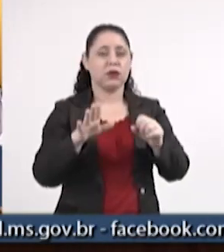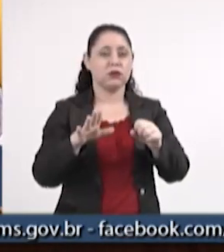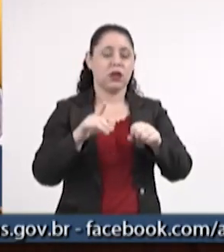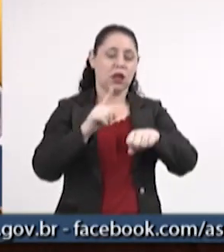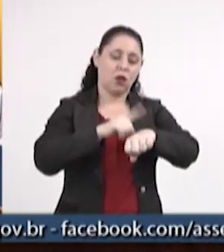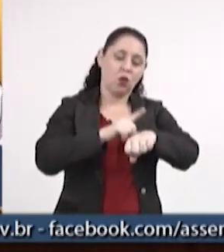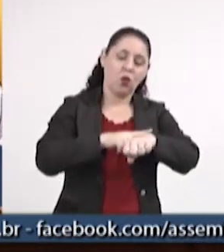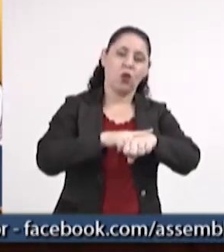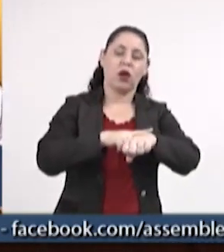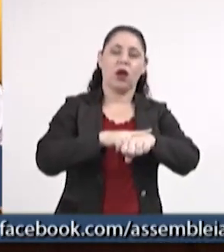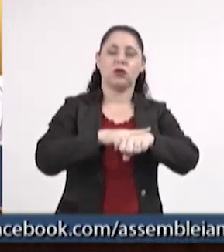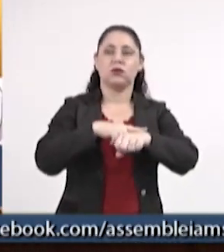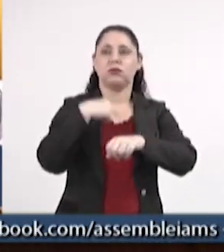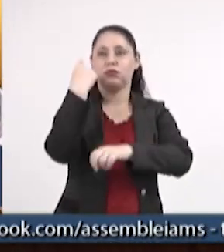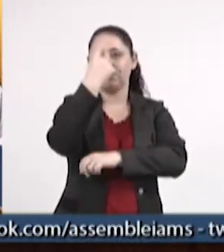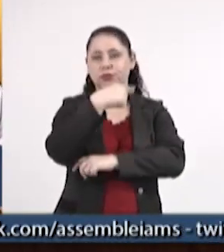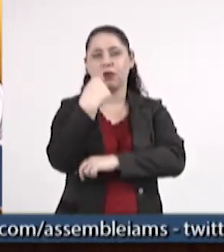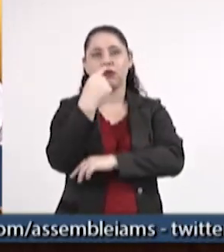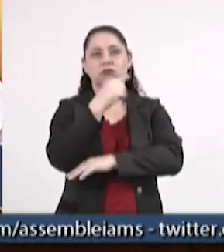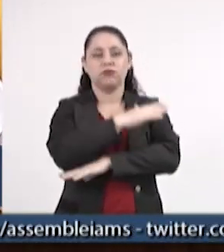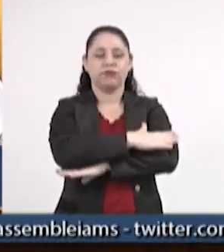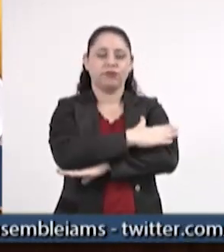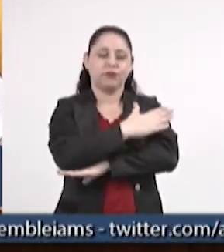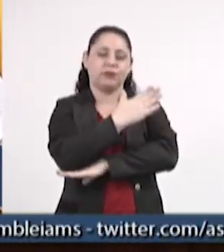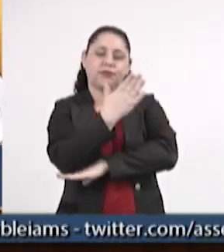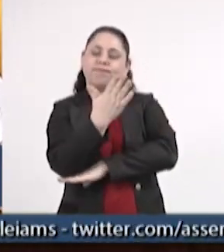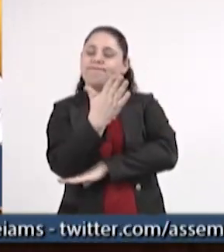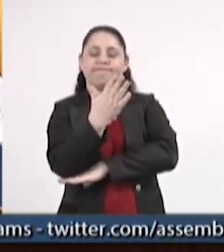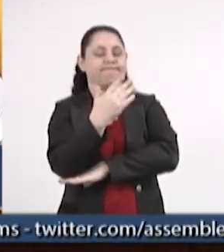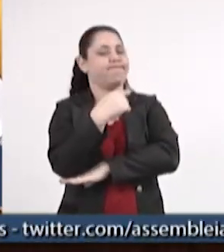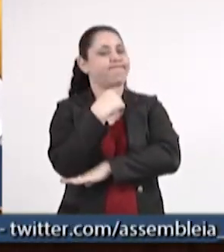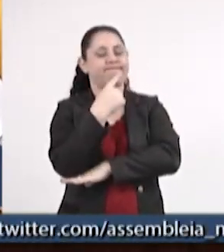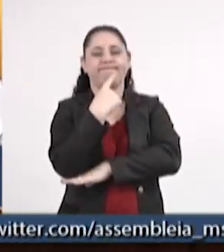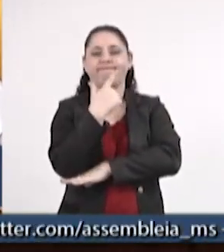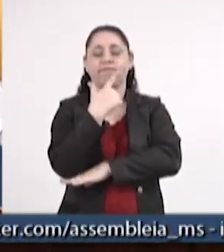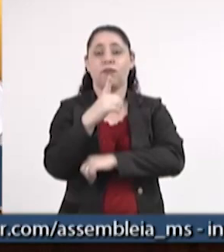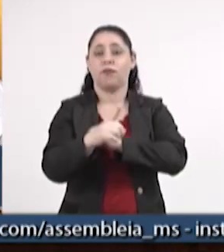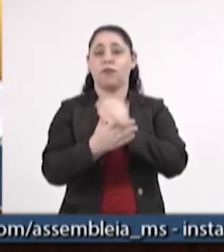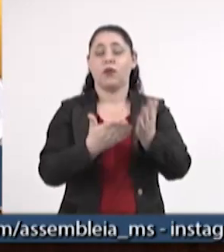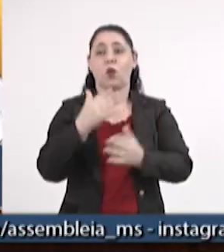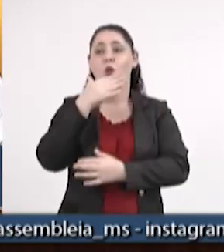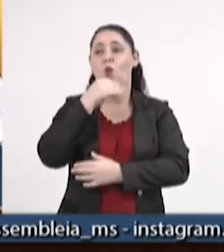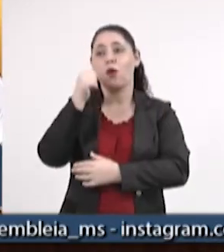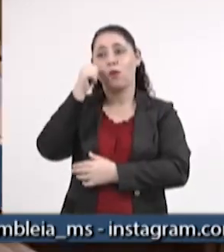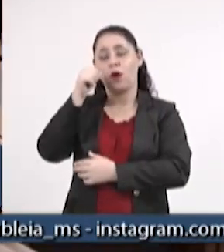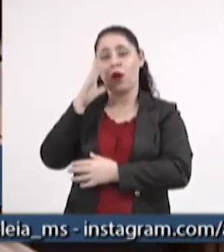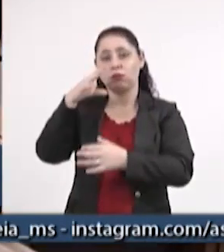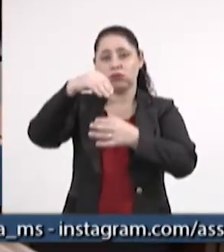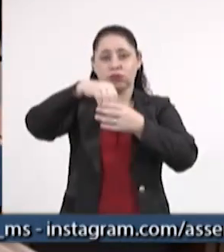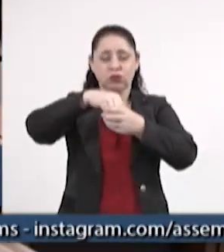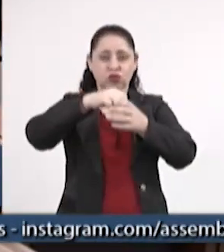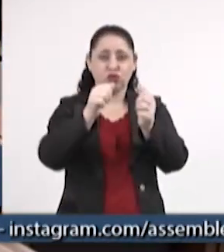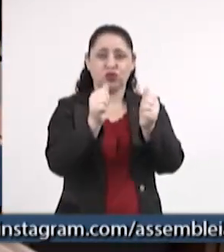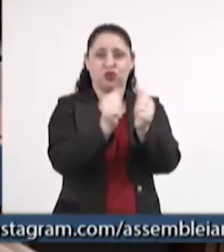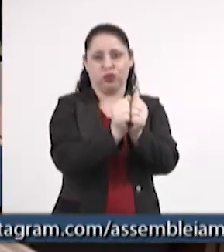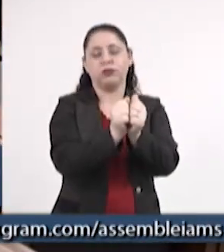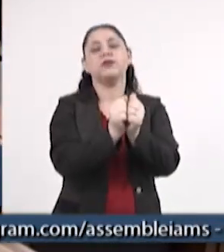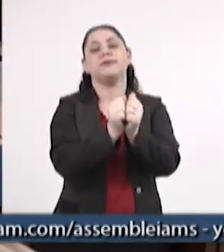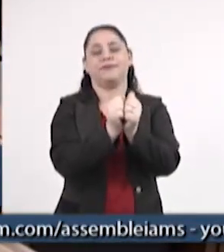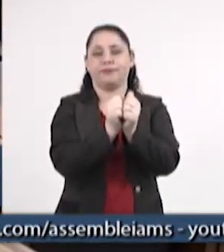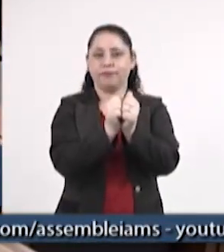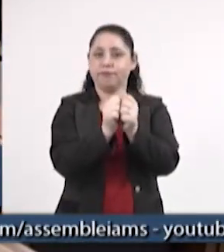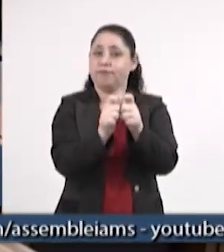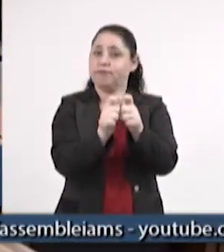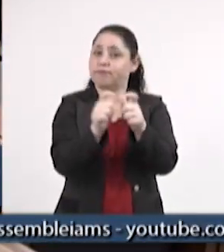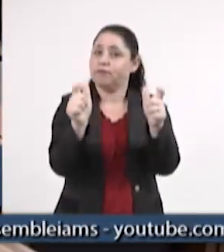de horários, de funcionamento, e nós sabemos que homens e mulheres passaram mais tempo dentro de casa